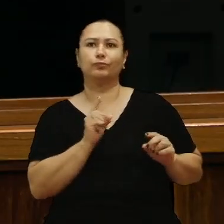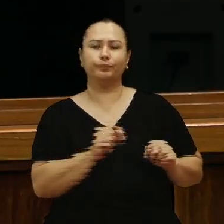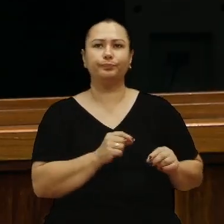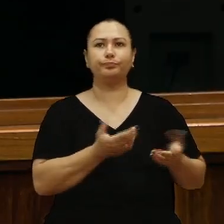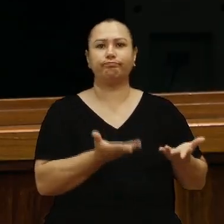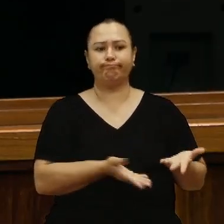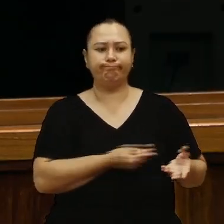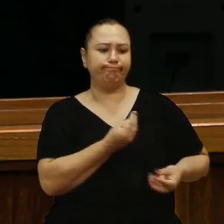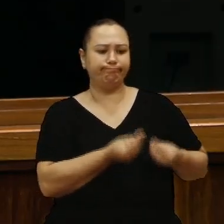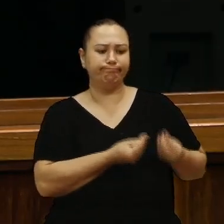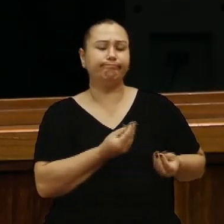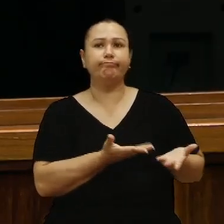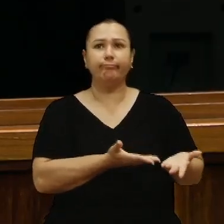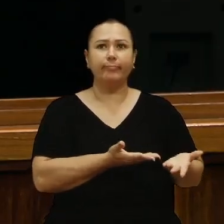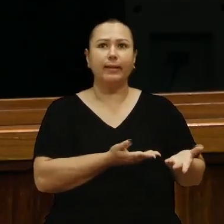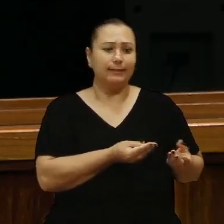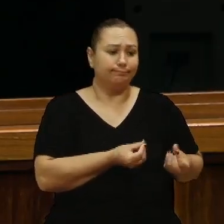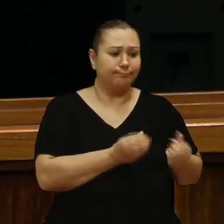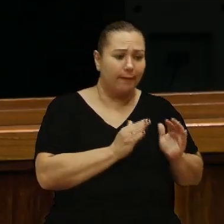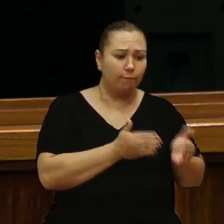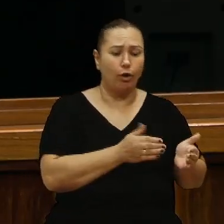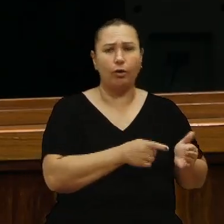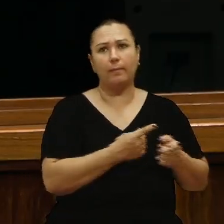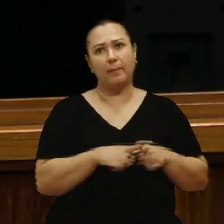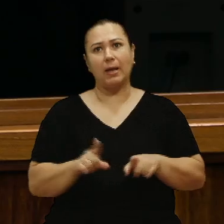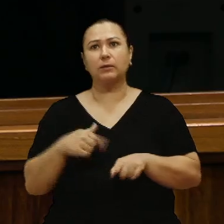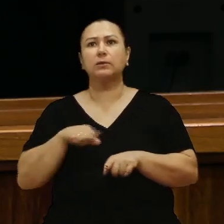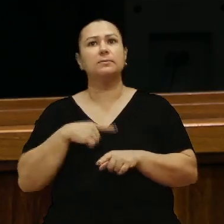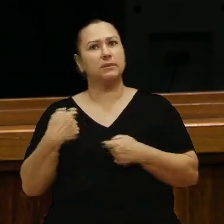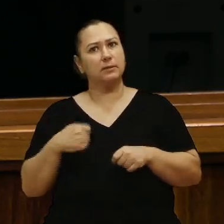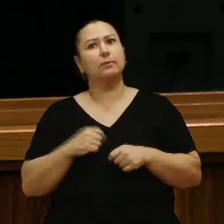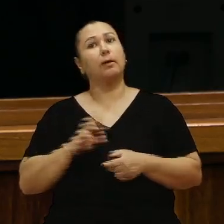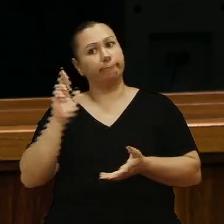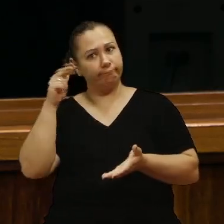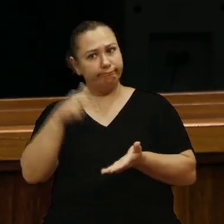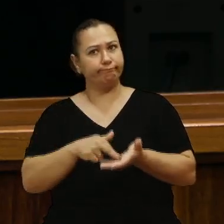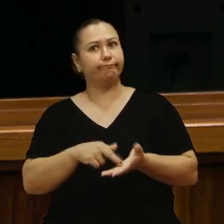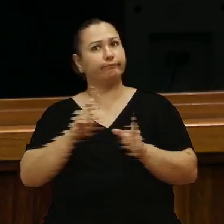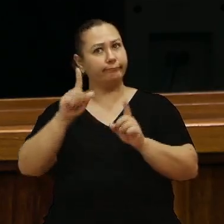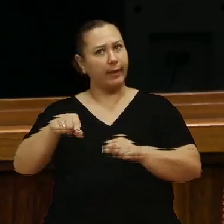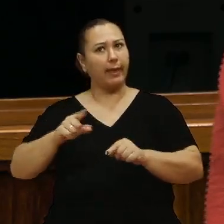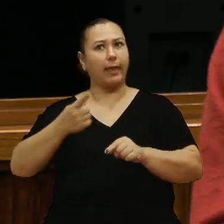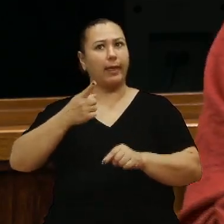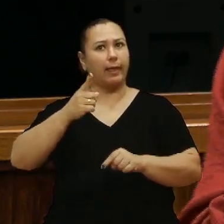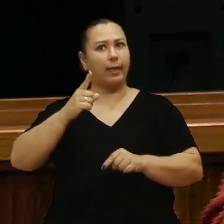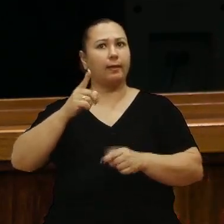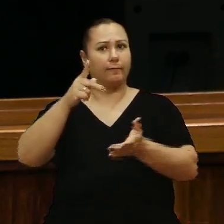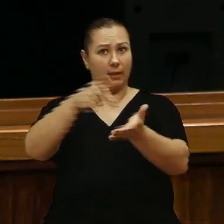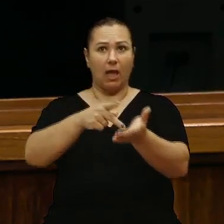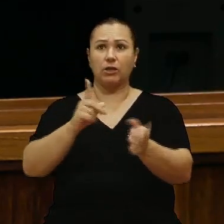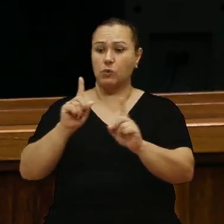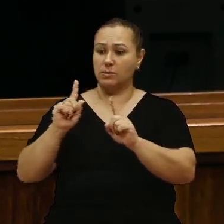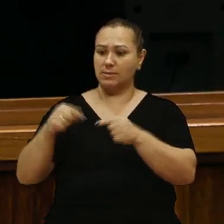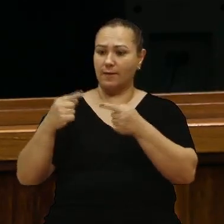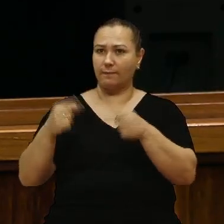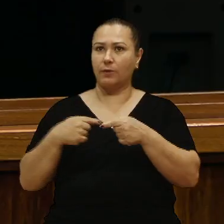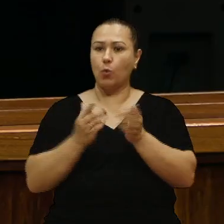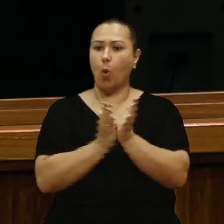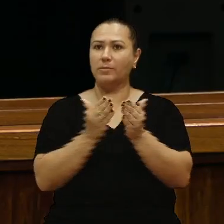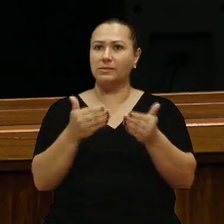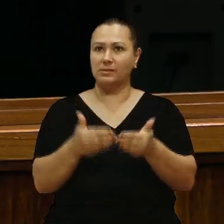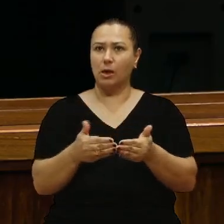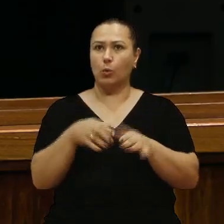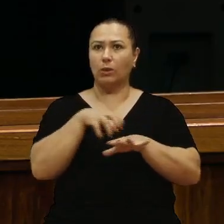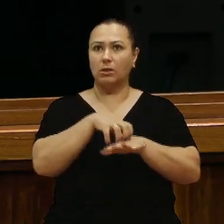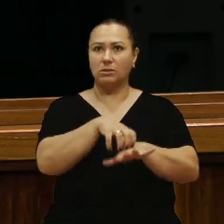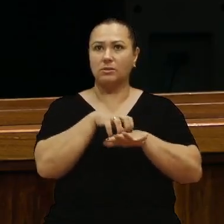sensibilidade maior. Mas nós precisamos realmente, eu acho que isso é um desafio para a Comissão de Transporte desse